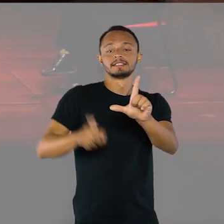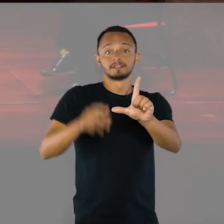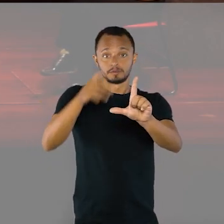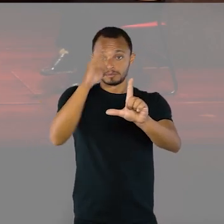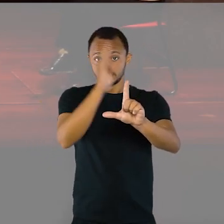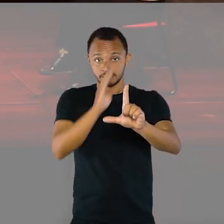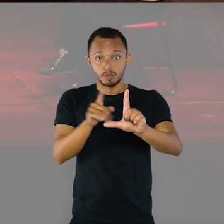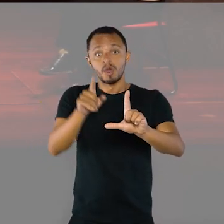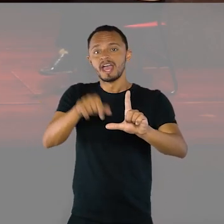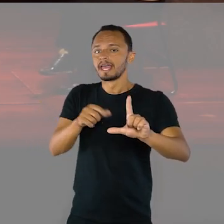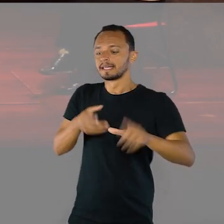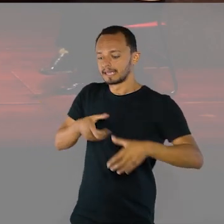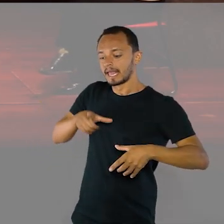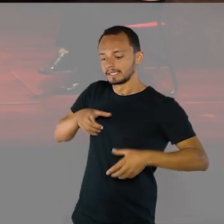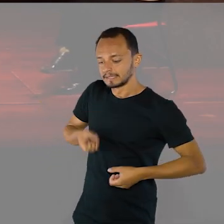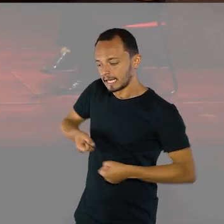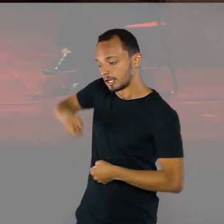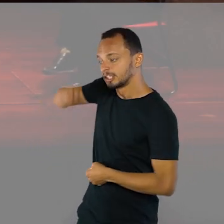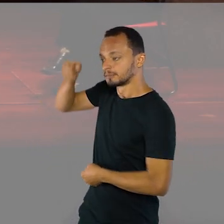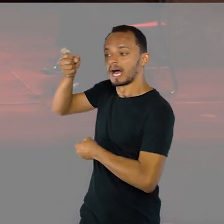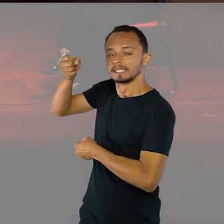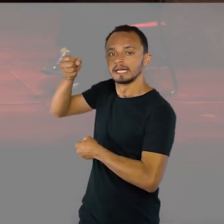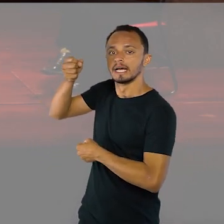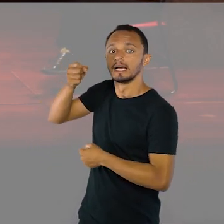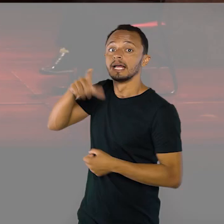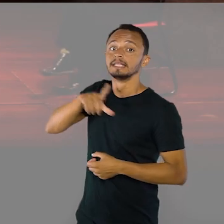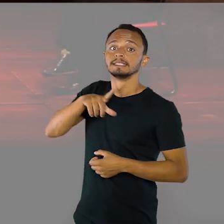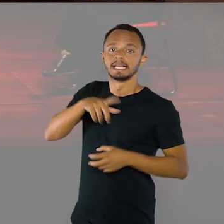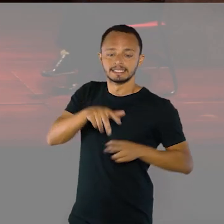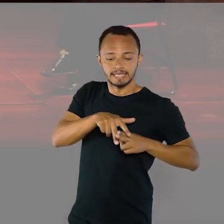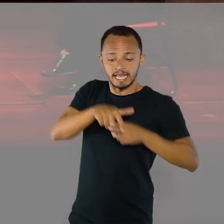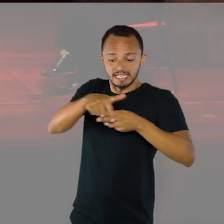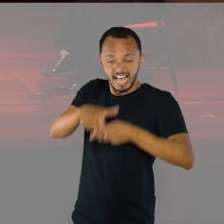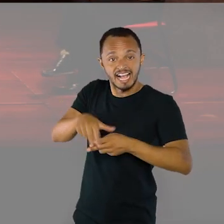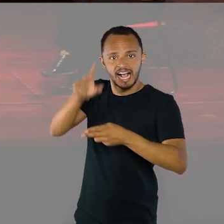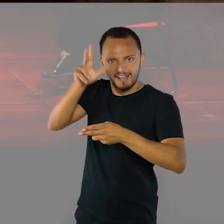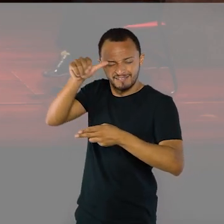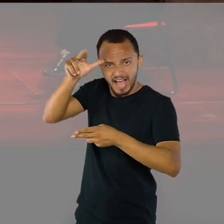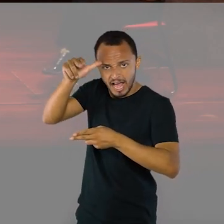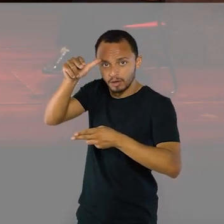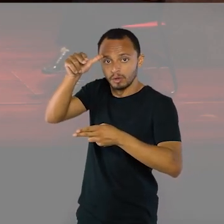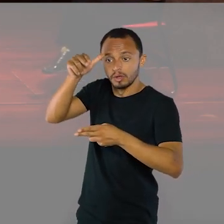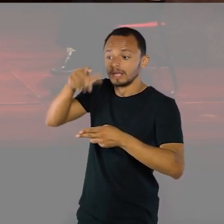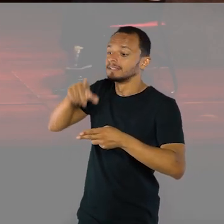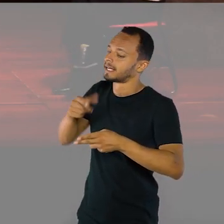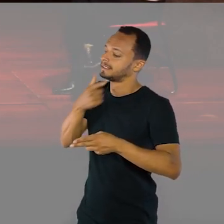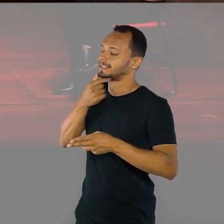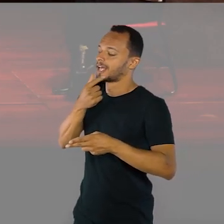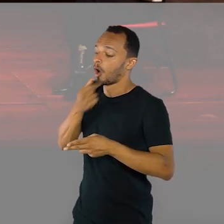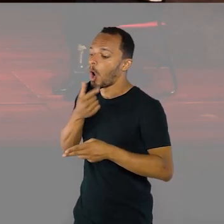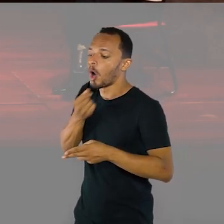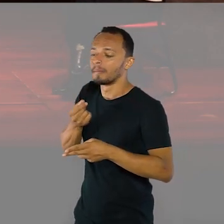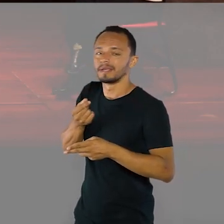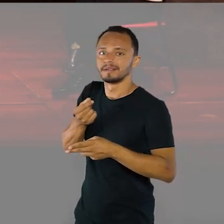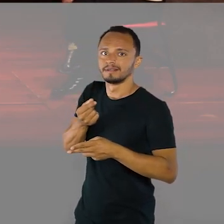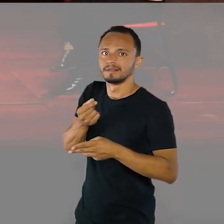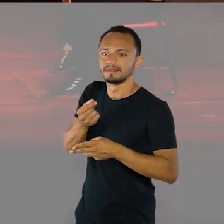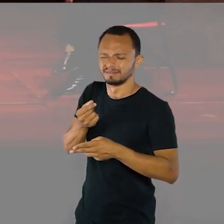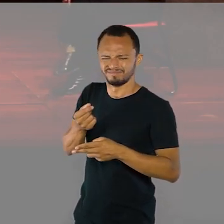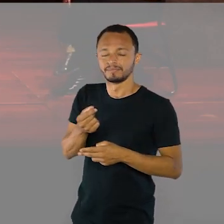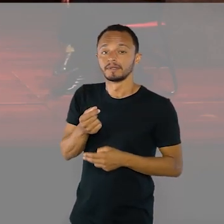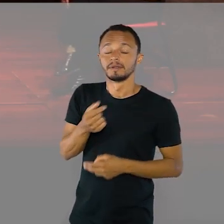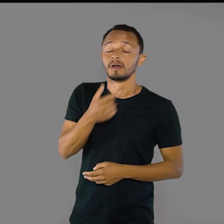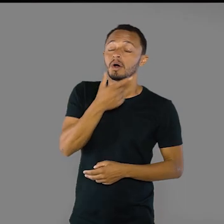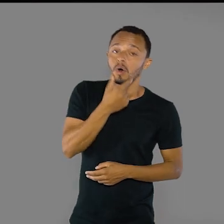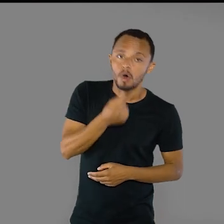ser a cavalo. Declara a independência, tem que ser homem. Sinto muito. Vocês vejam que o humor faz isso com a gente,